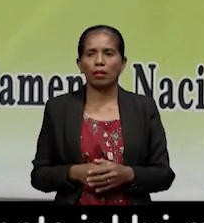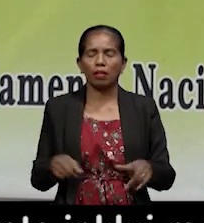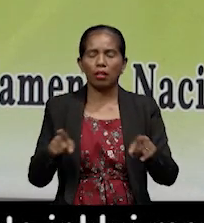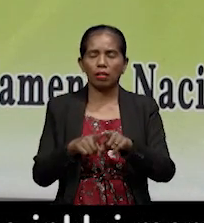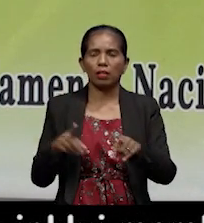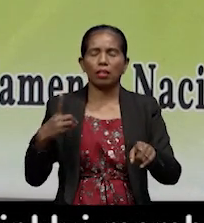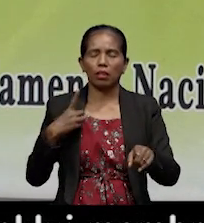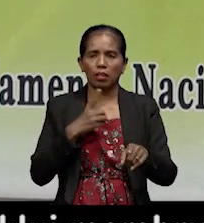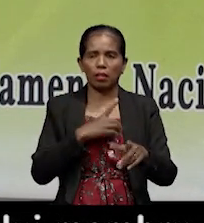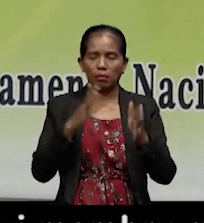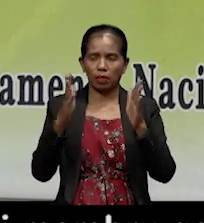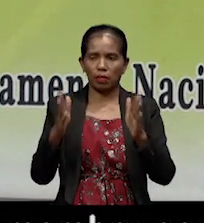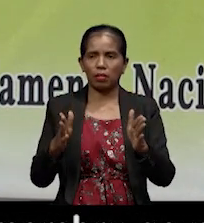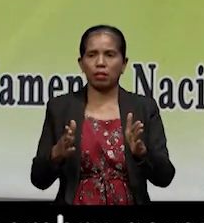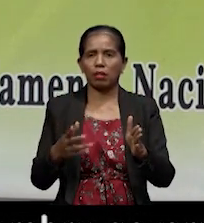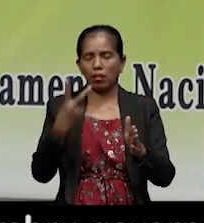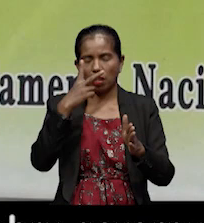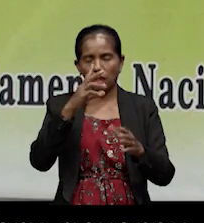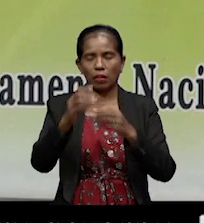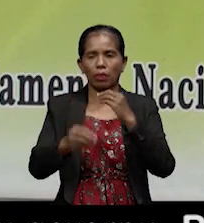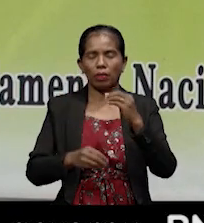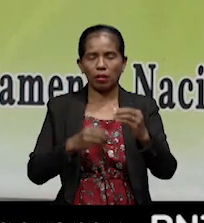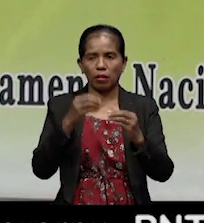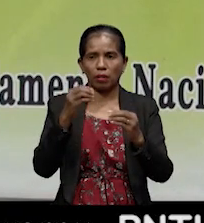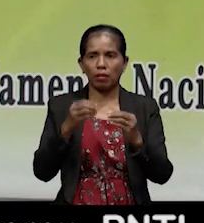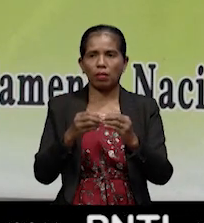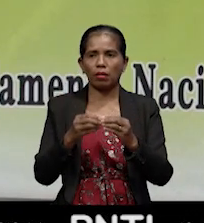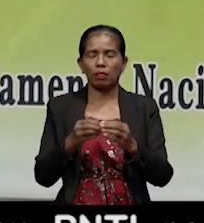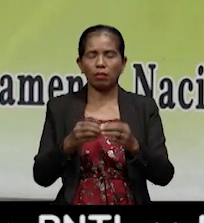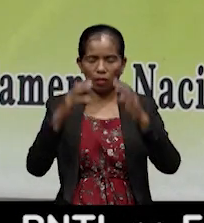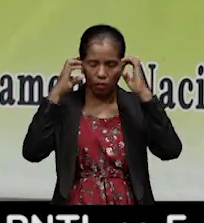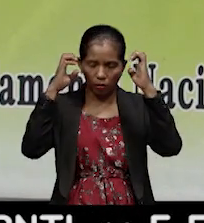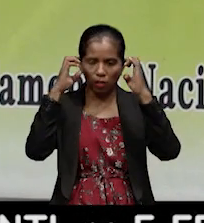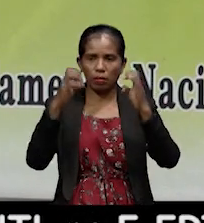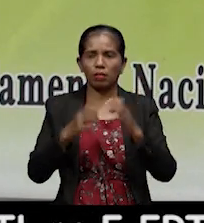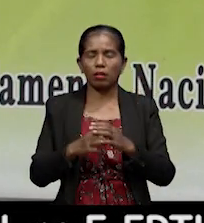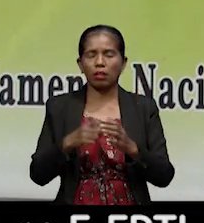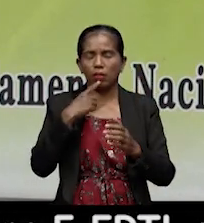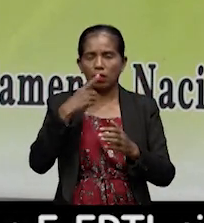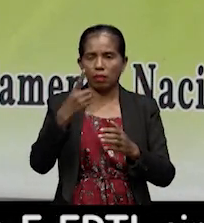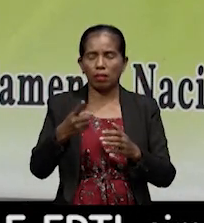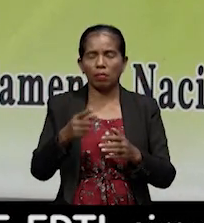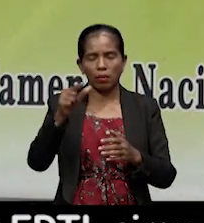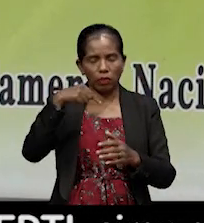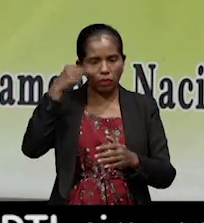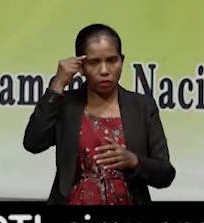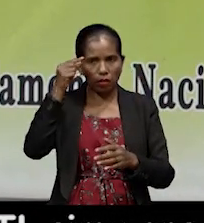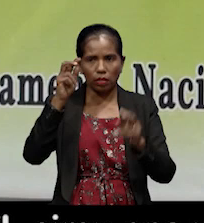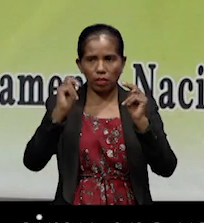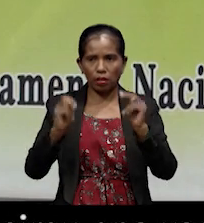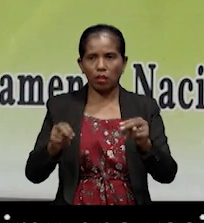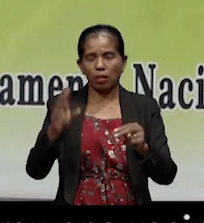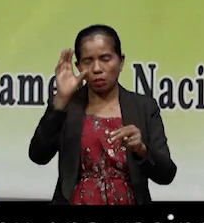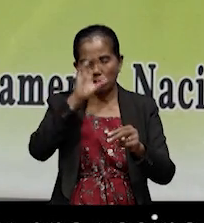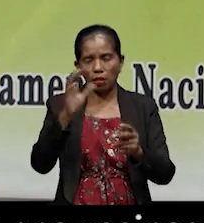deputado neve trata assunto com assunto educação ato até treit ba governo tem que identificar fila